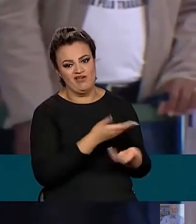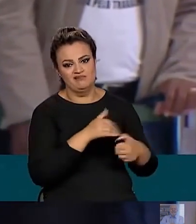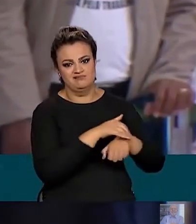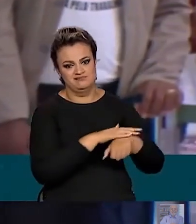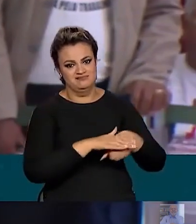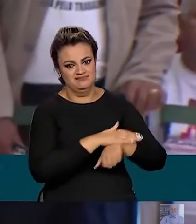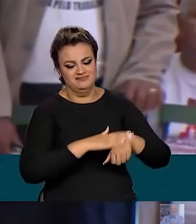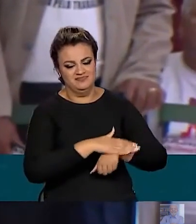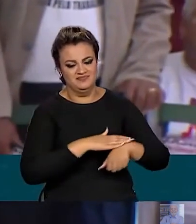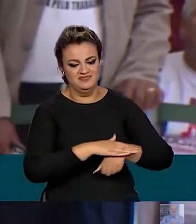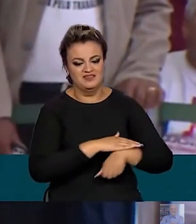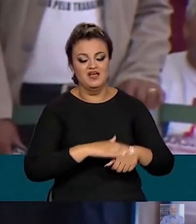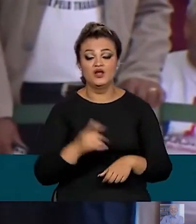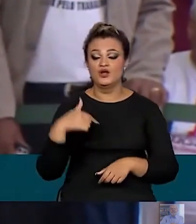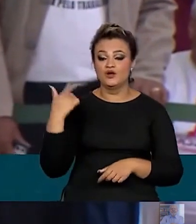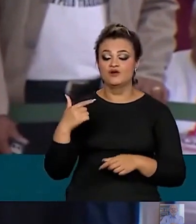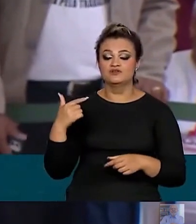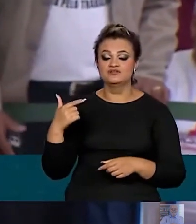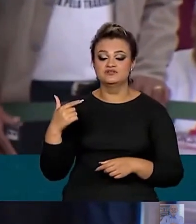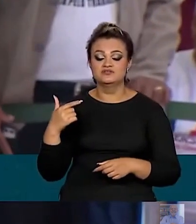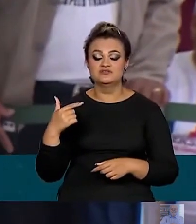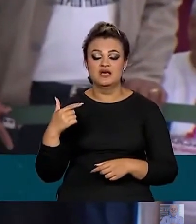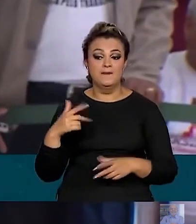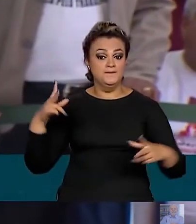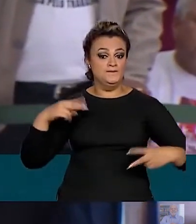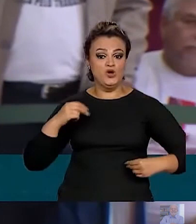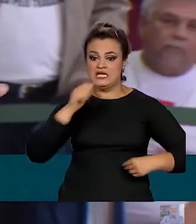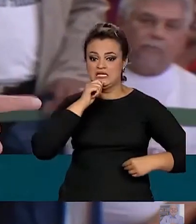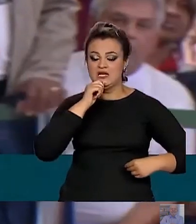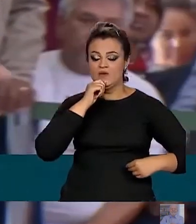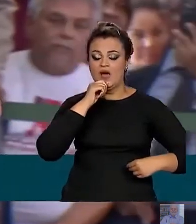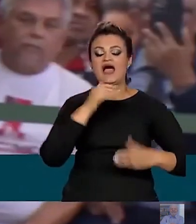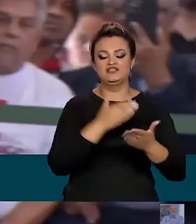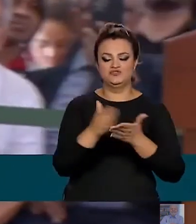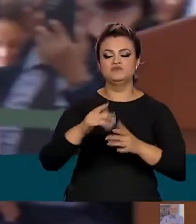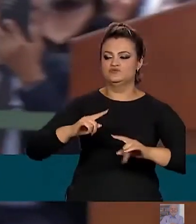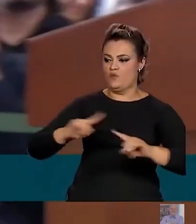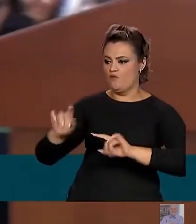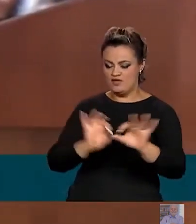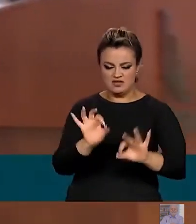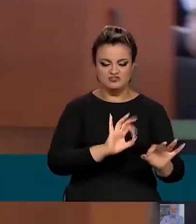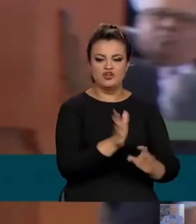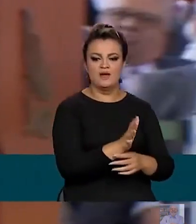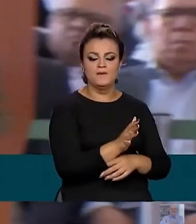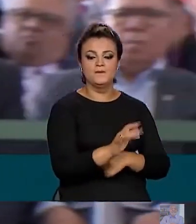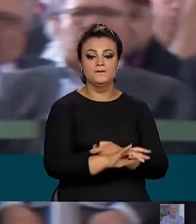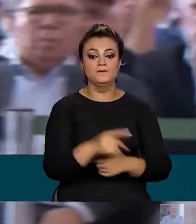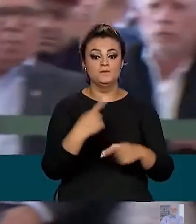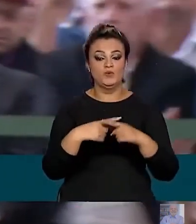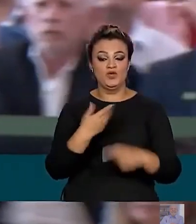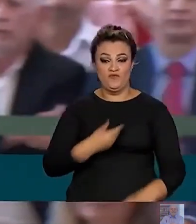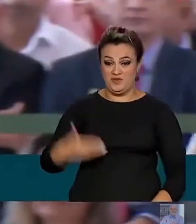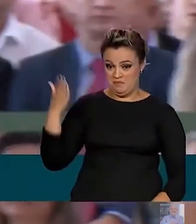Vocês sabem que nós começamos a governar antes de tomar posse, porque o governo que estava aí, ele fez